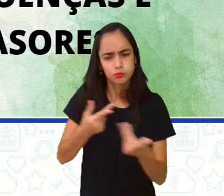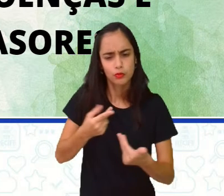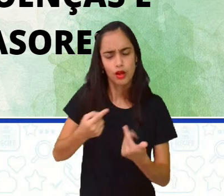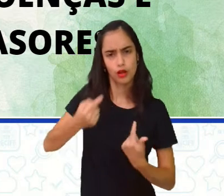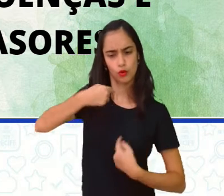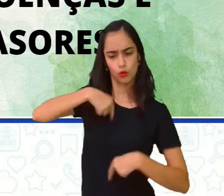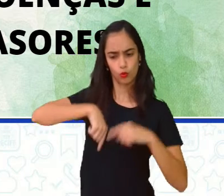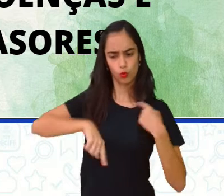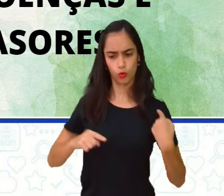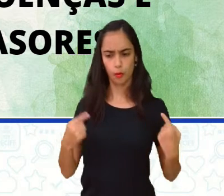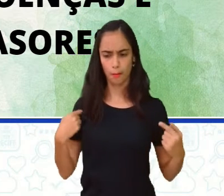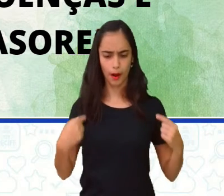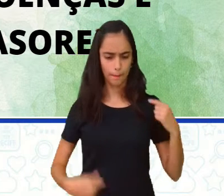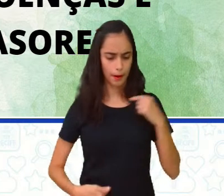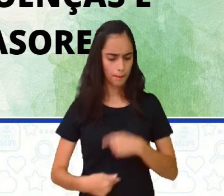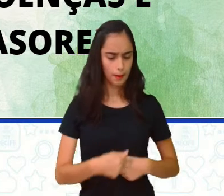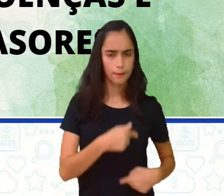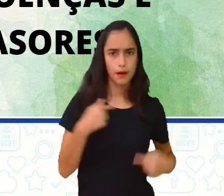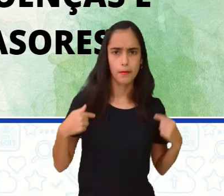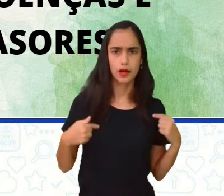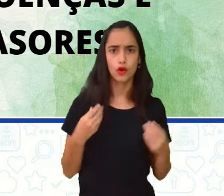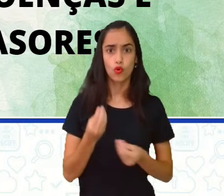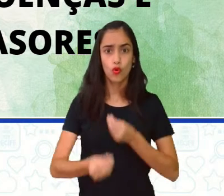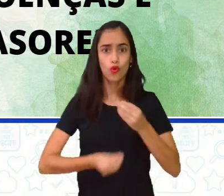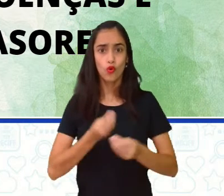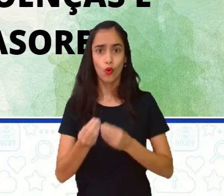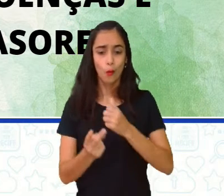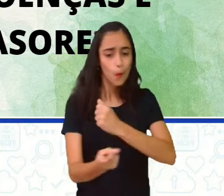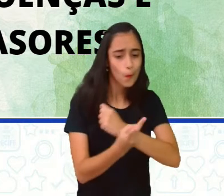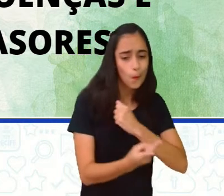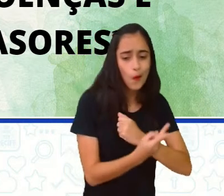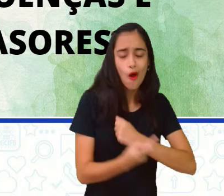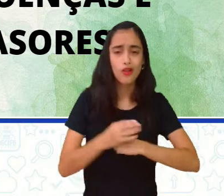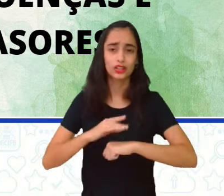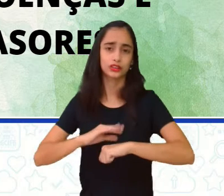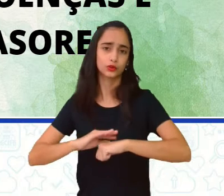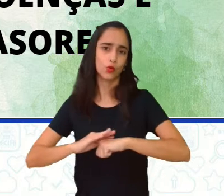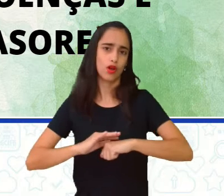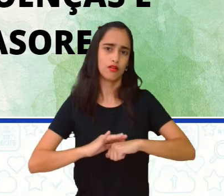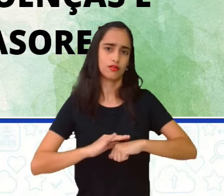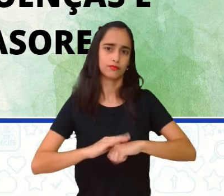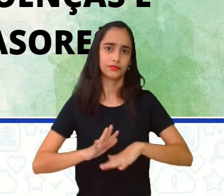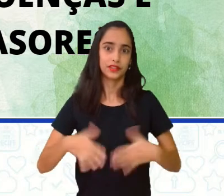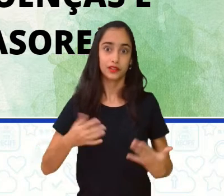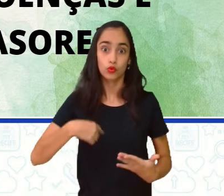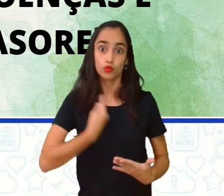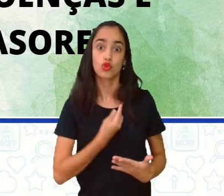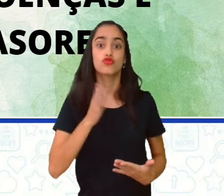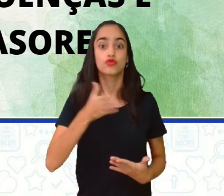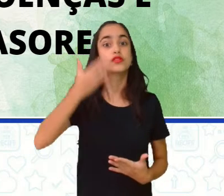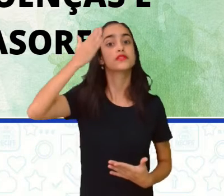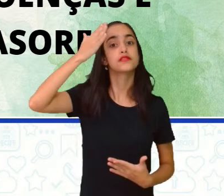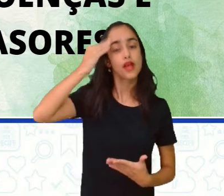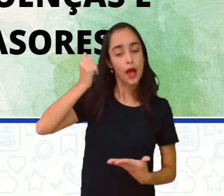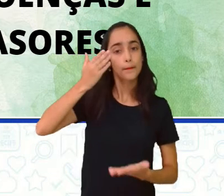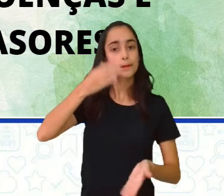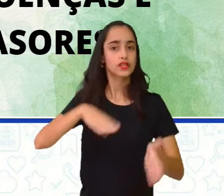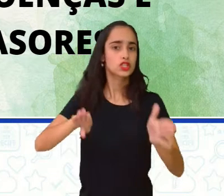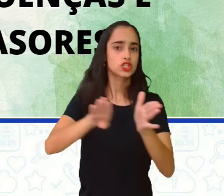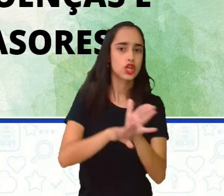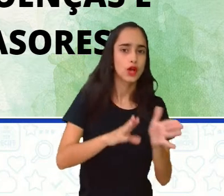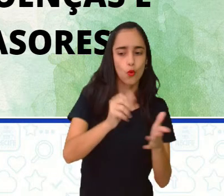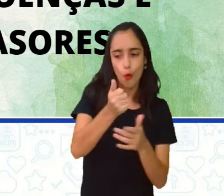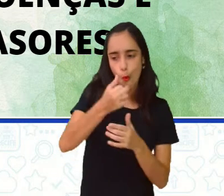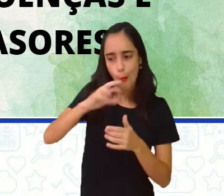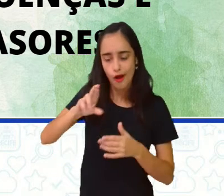doenças e invasores? Então, nós sabemos que esses órgãos recebem, não é, essa questão aí, está chegando o oxigênio para o bom